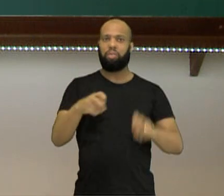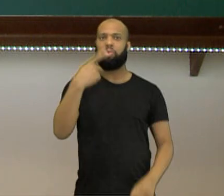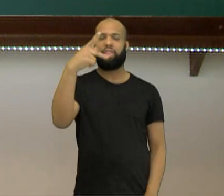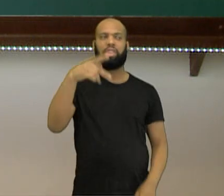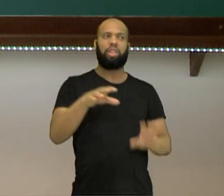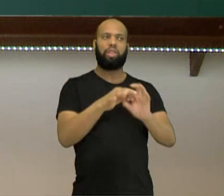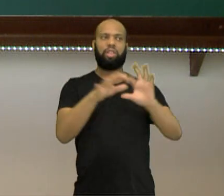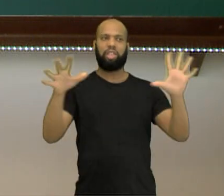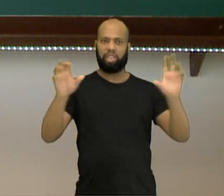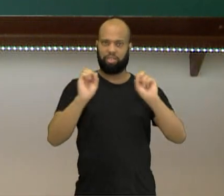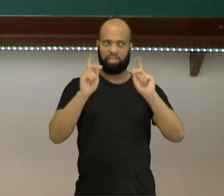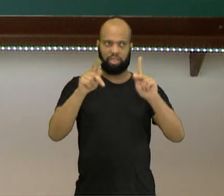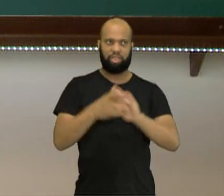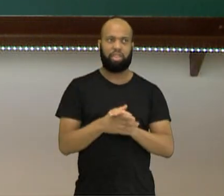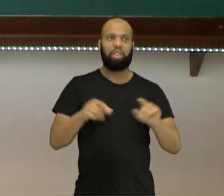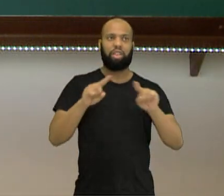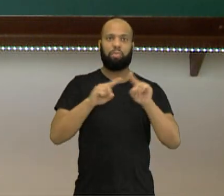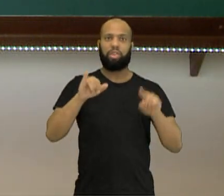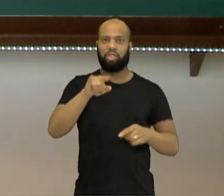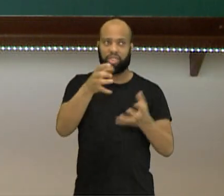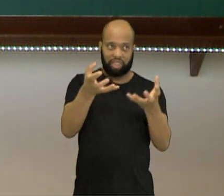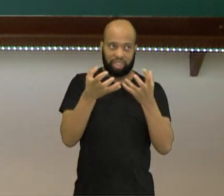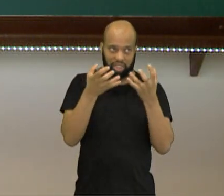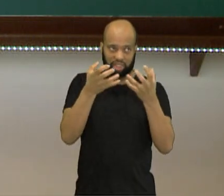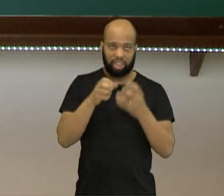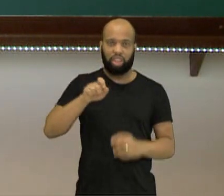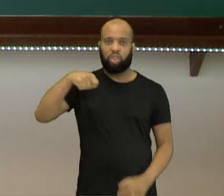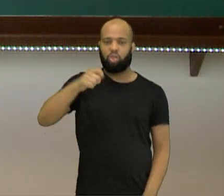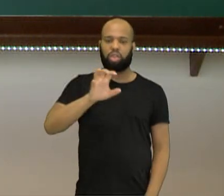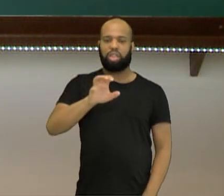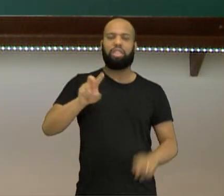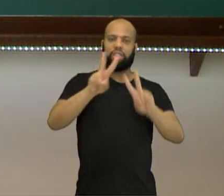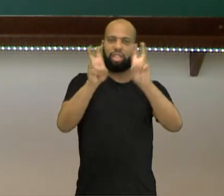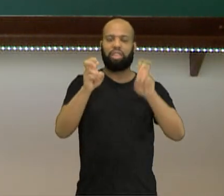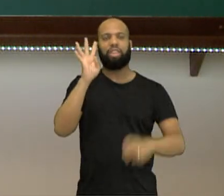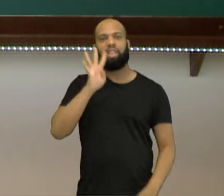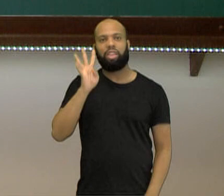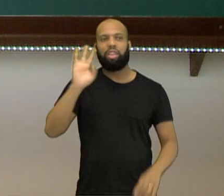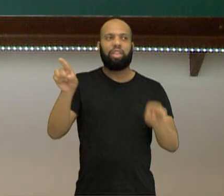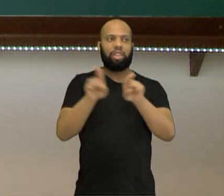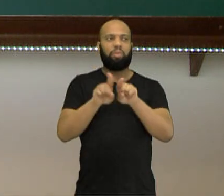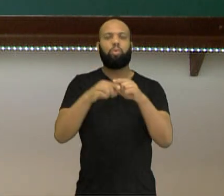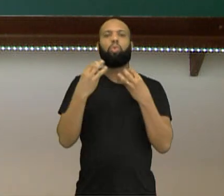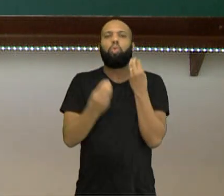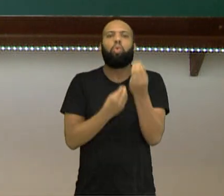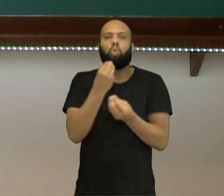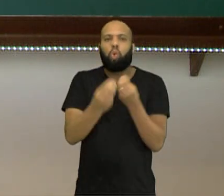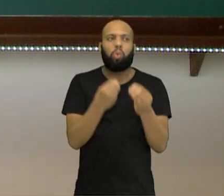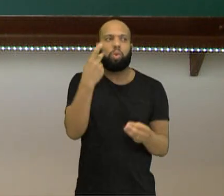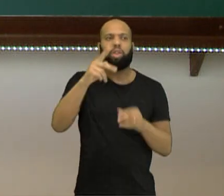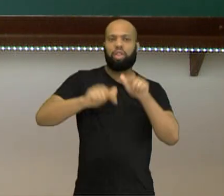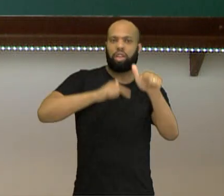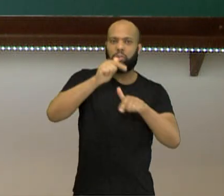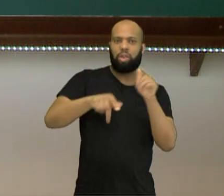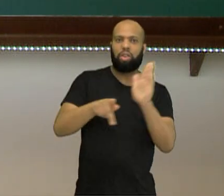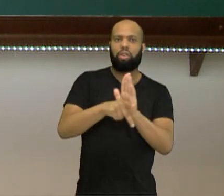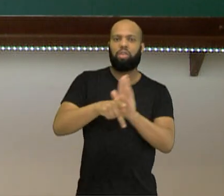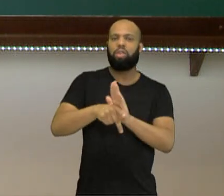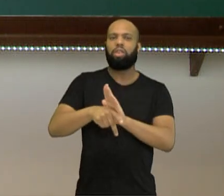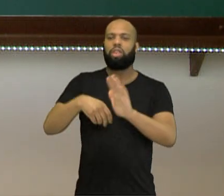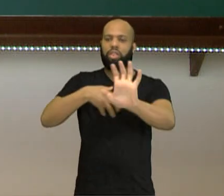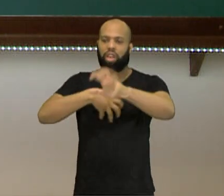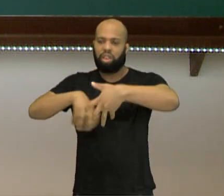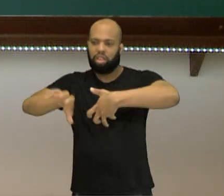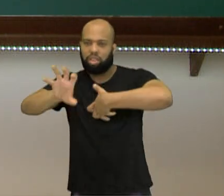teu, é livre. Mas se quiser falar sobre solidariedade, é legal. Como é que está o trabalho de solidariedade